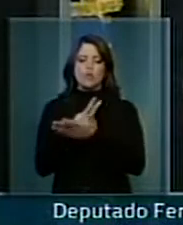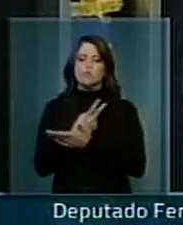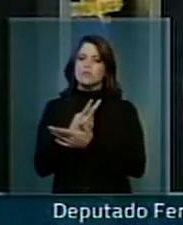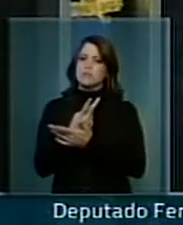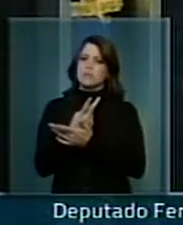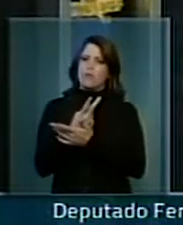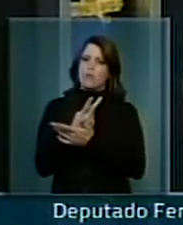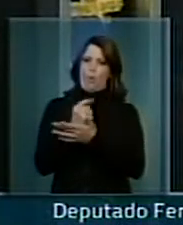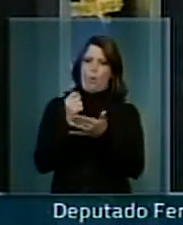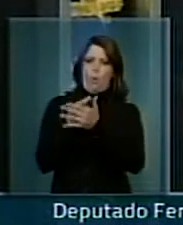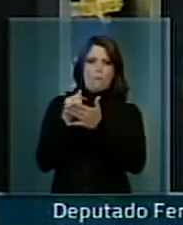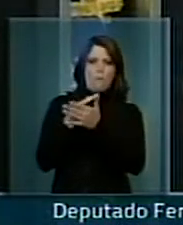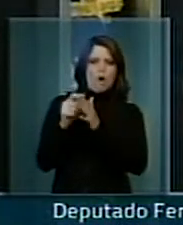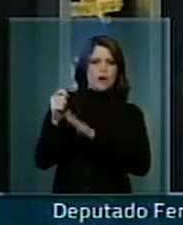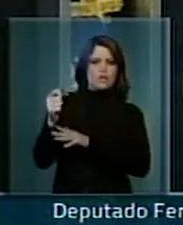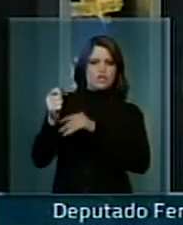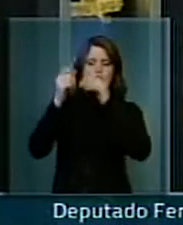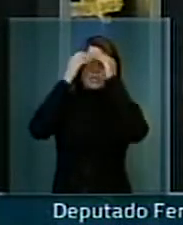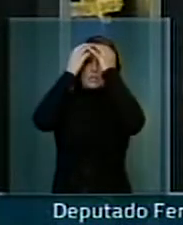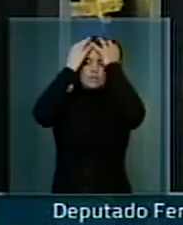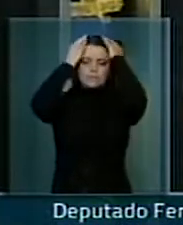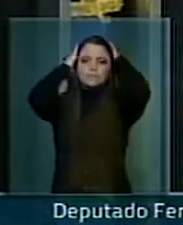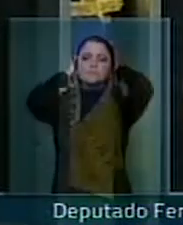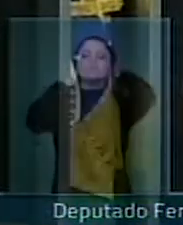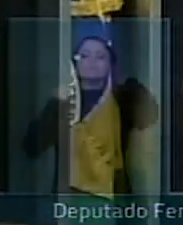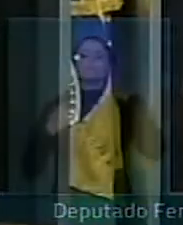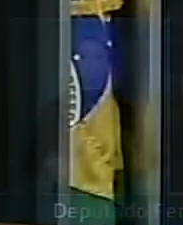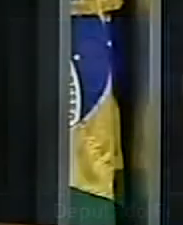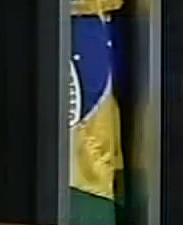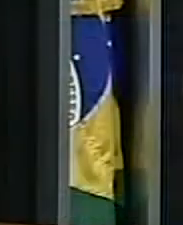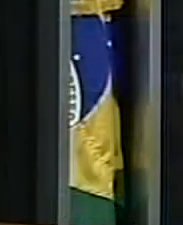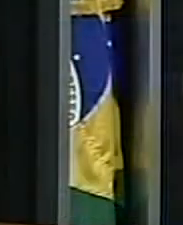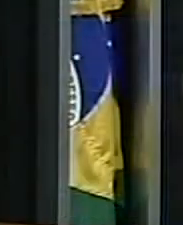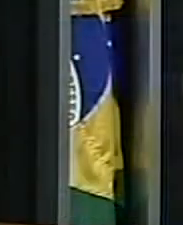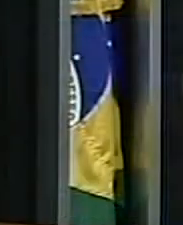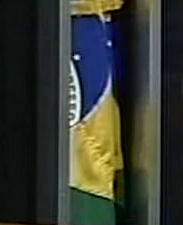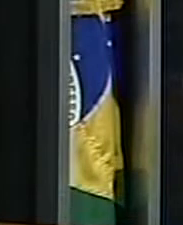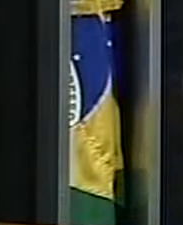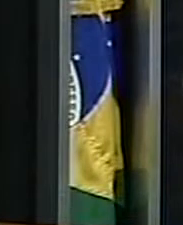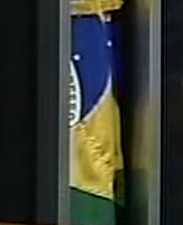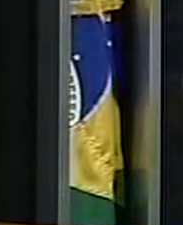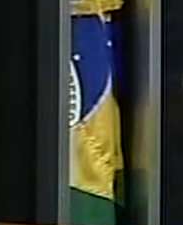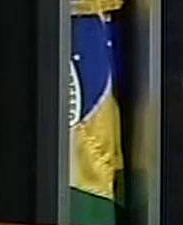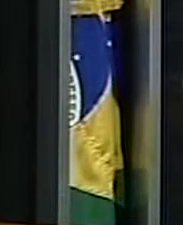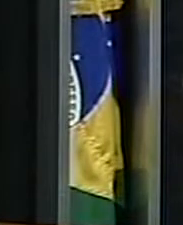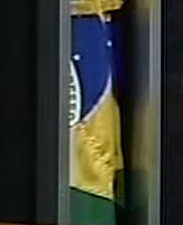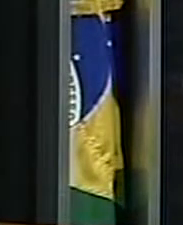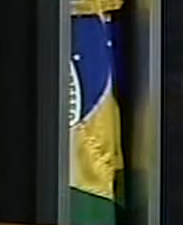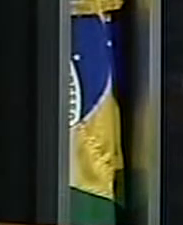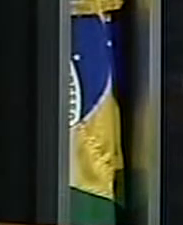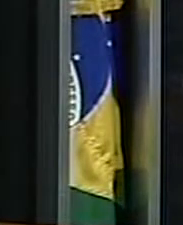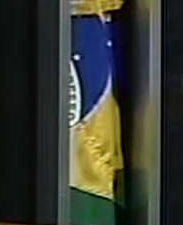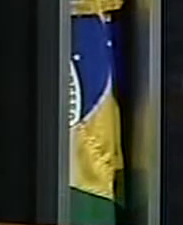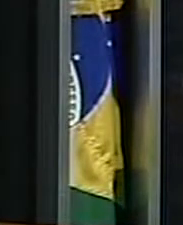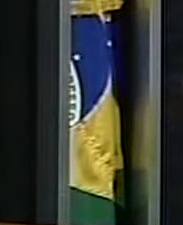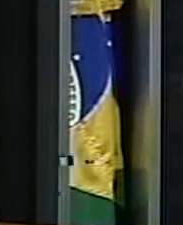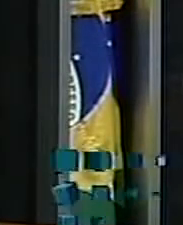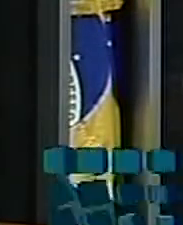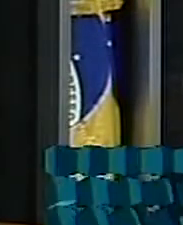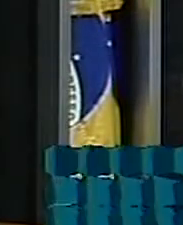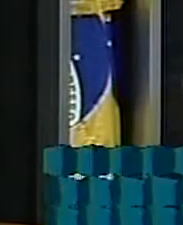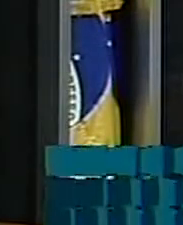importados 9 milhões, sendo que a grande